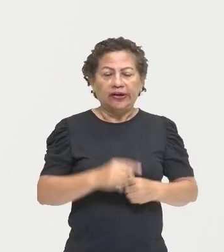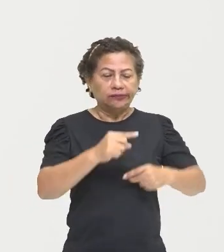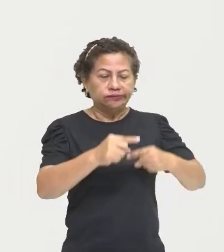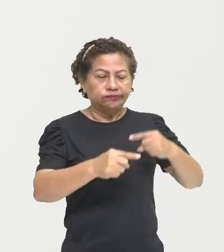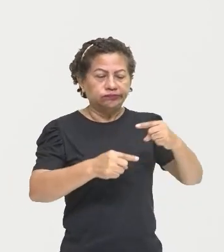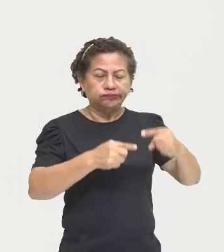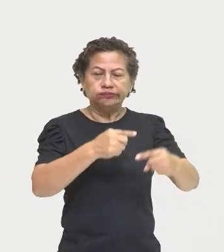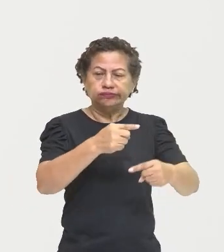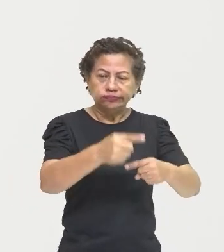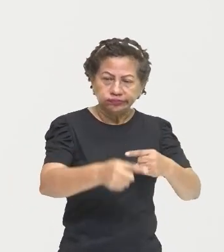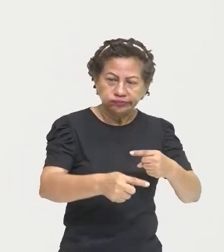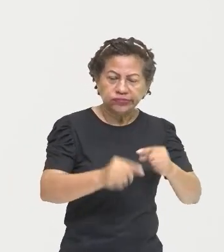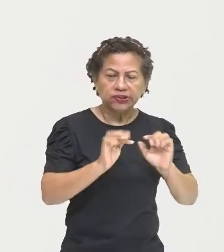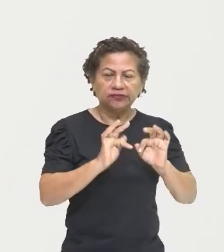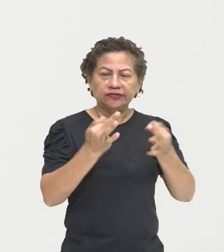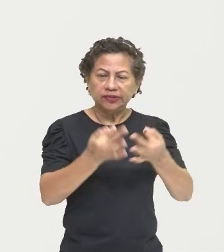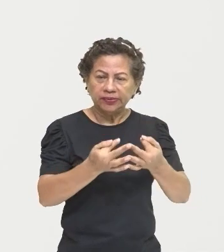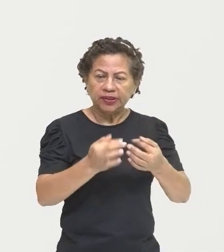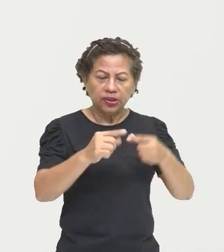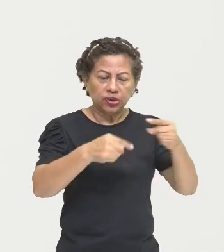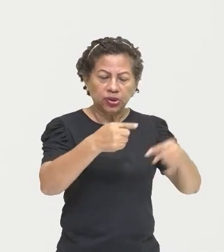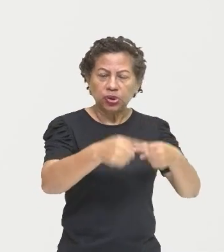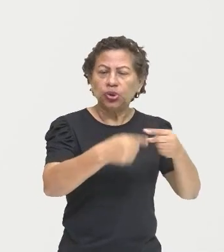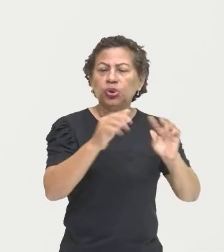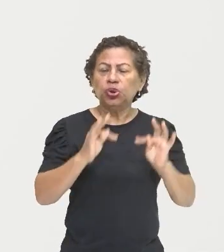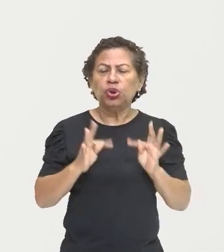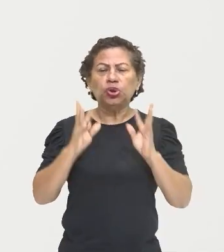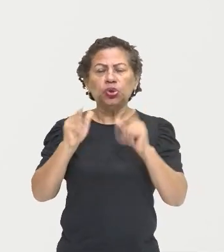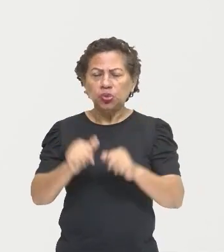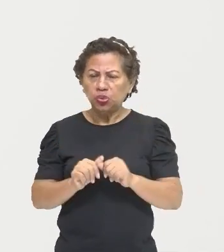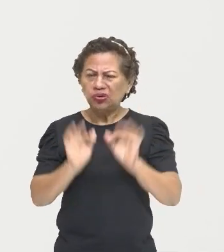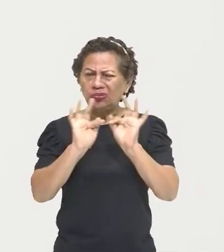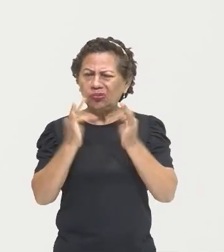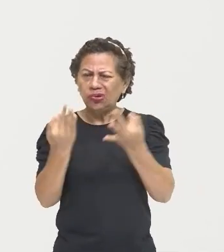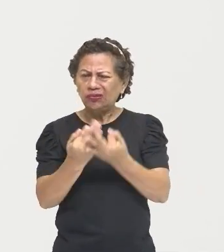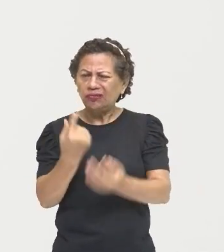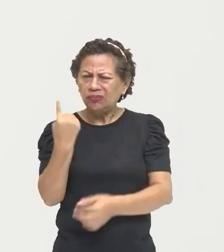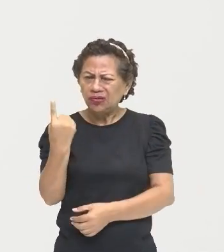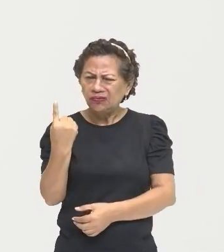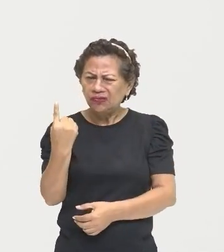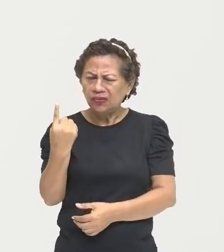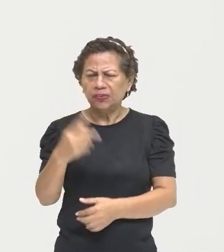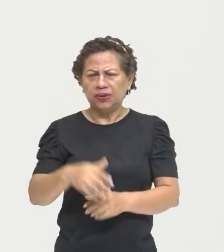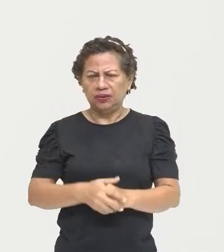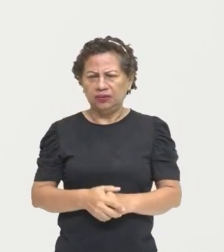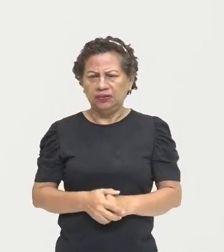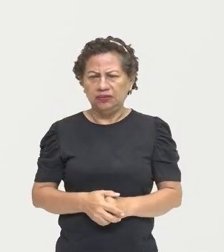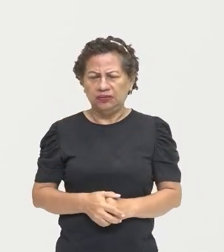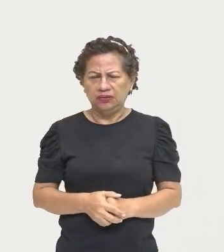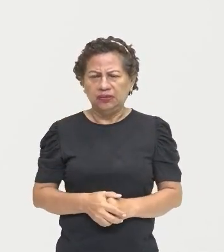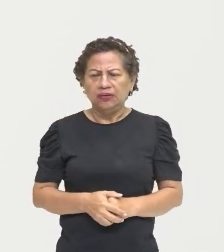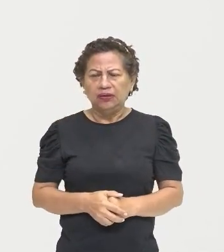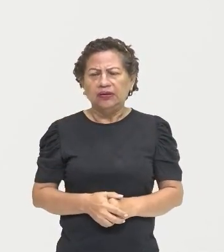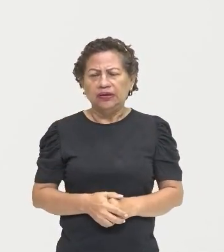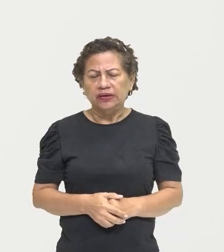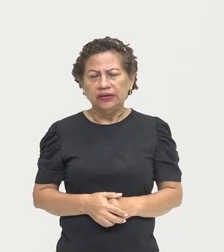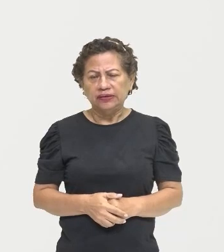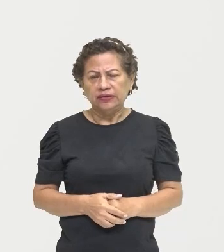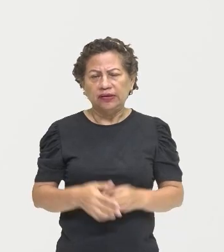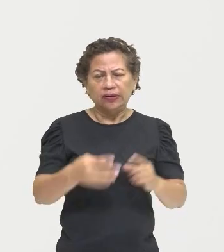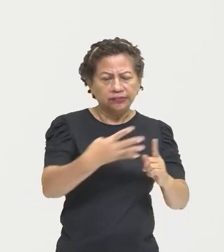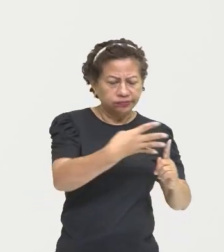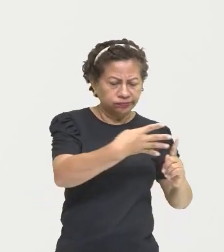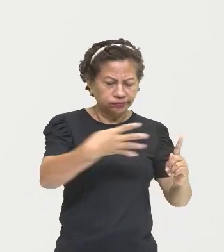filho, Nascimento neto. Tudo pertence a uma determinada família. E aí, a